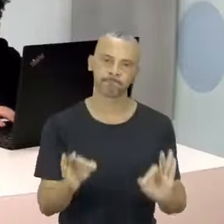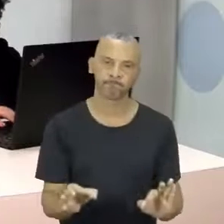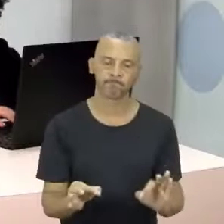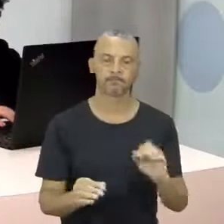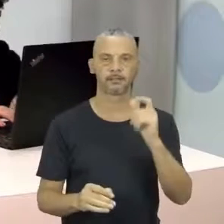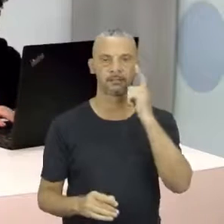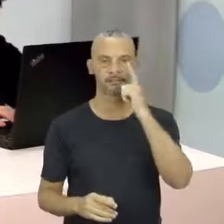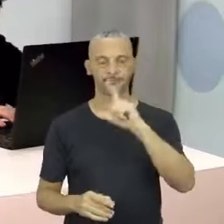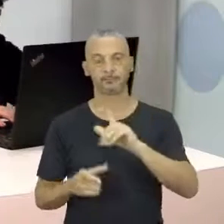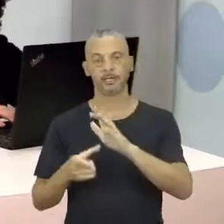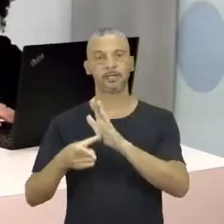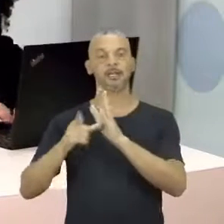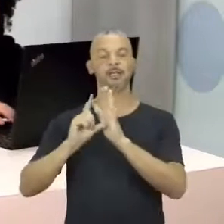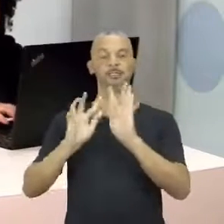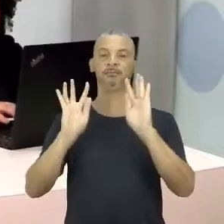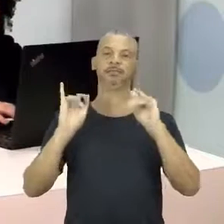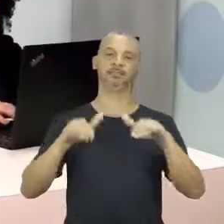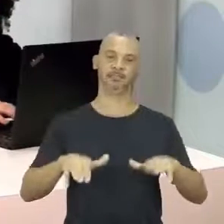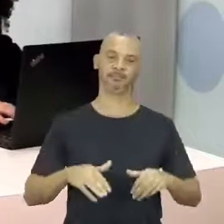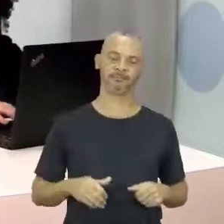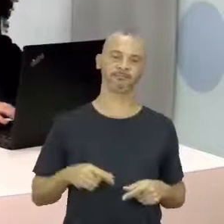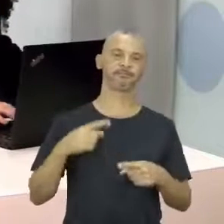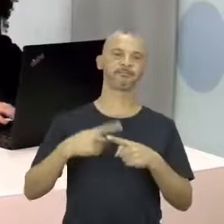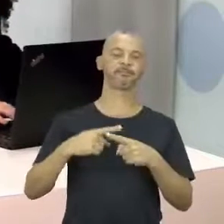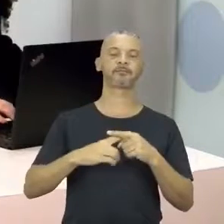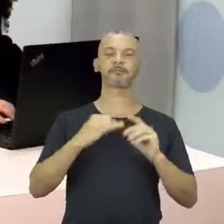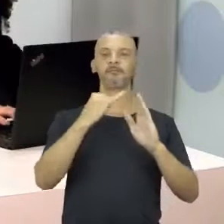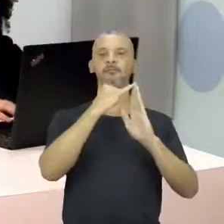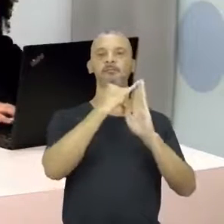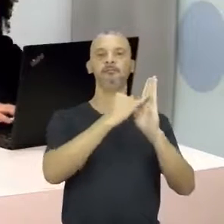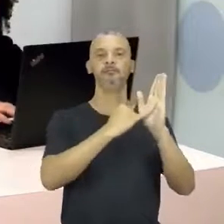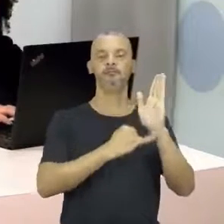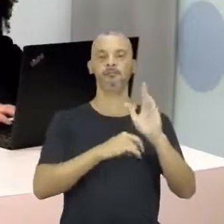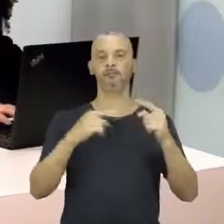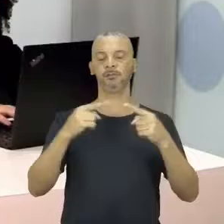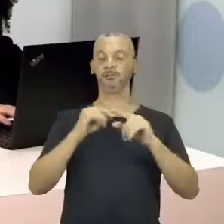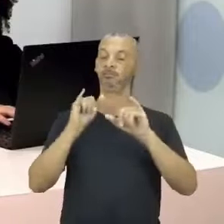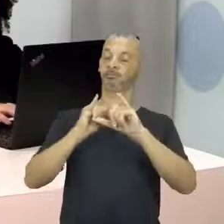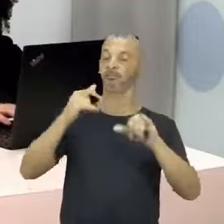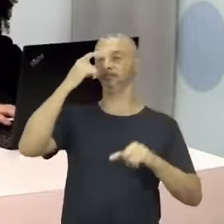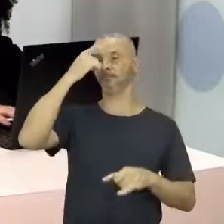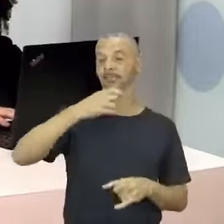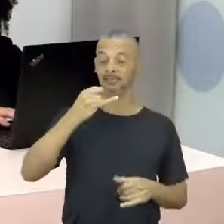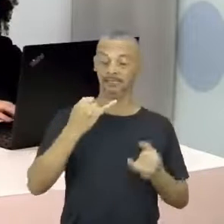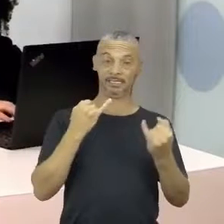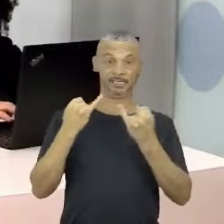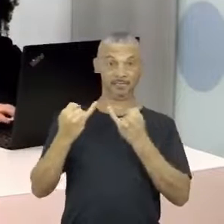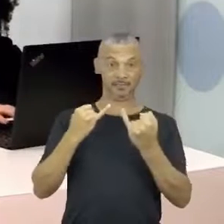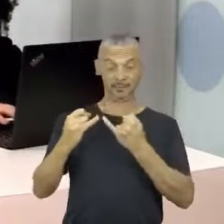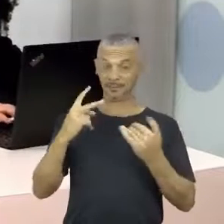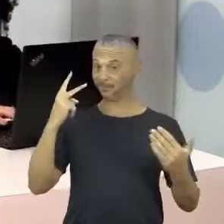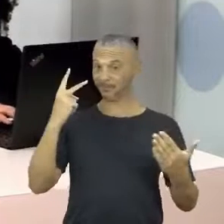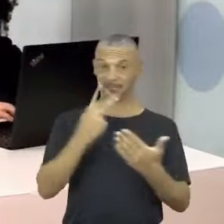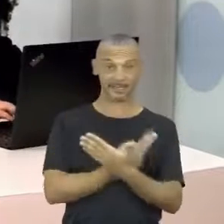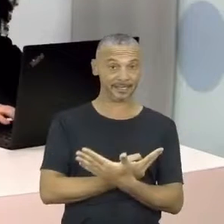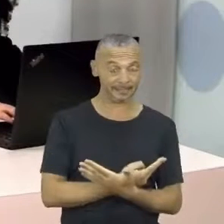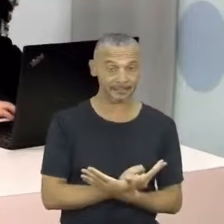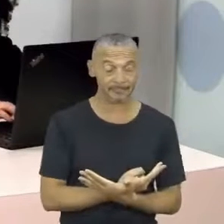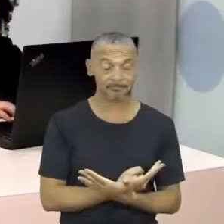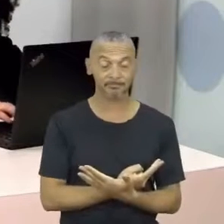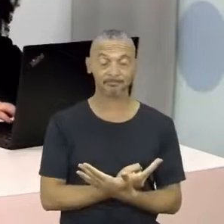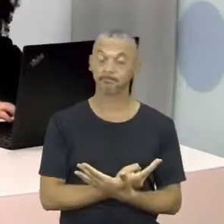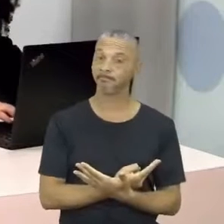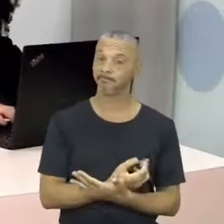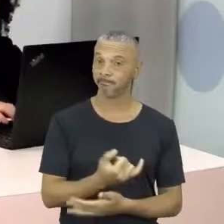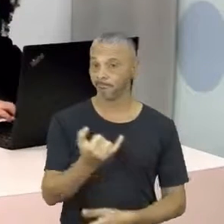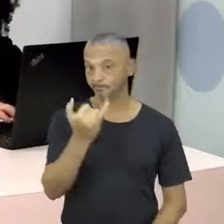conferiu antes de finalizar a inscrição. Porque essa inscrição é autodeclaratória. Se você colocar uma informação incorreta,